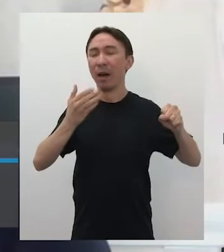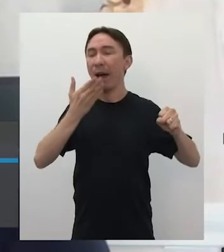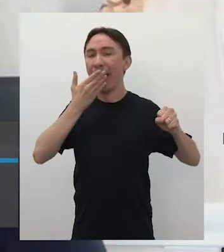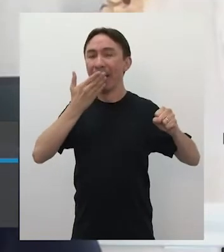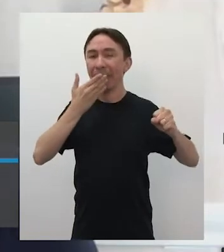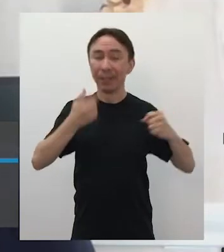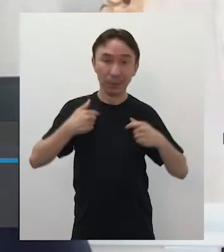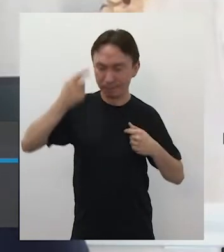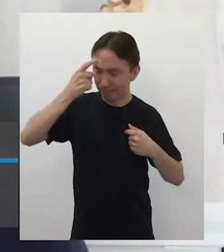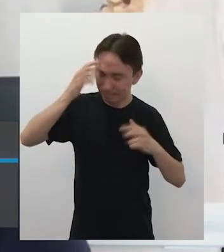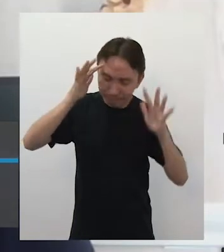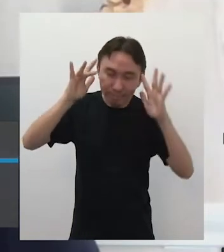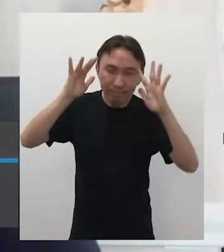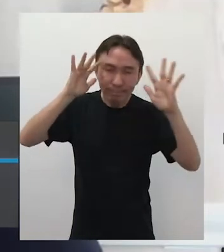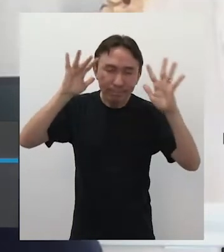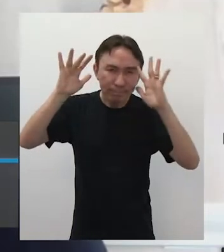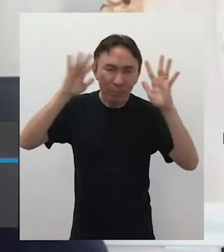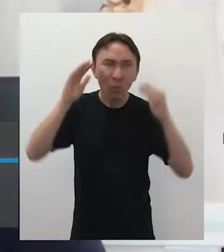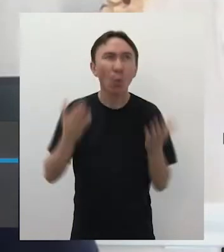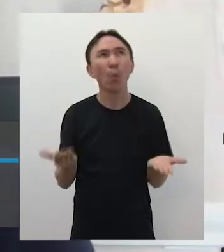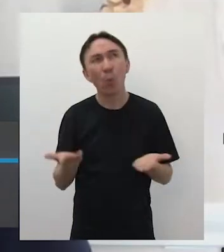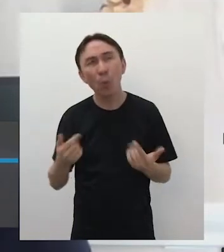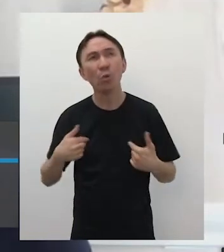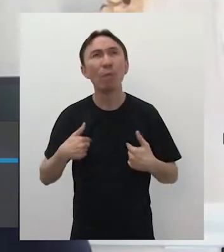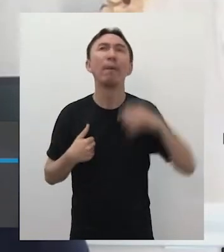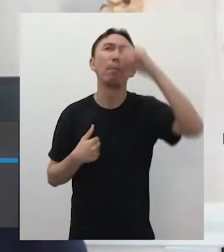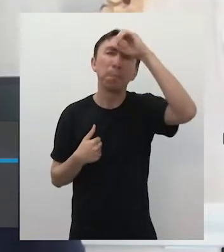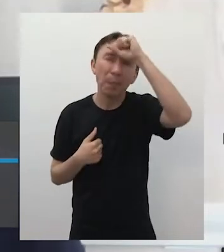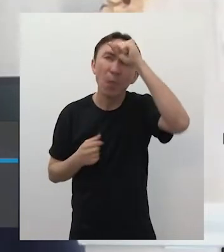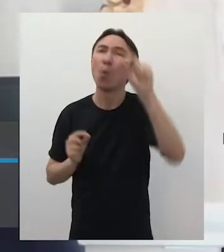faz toda a diferença, tá bom?